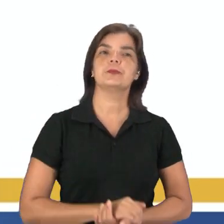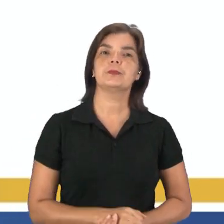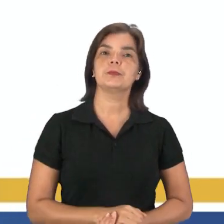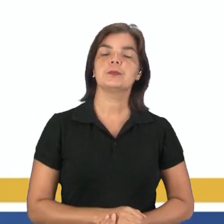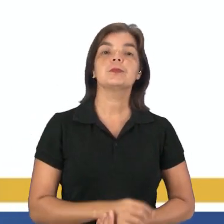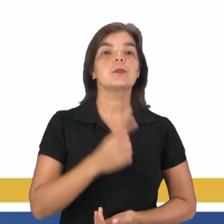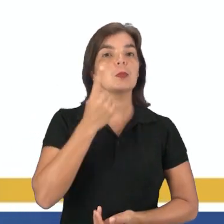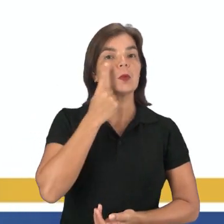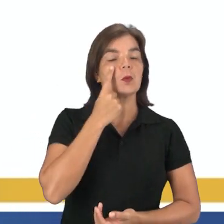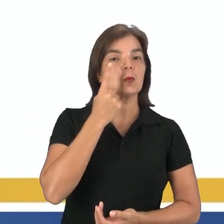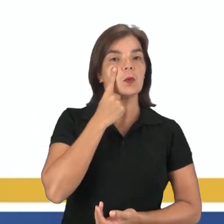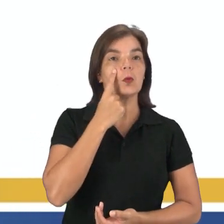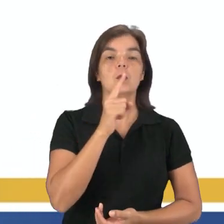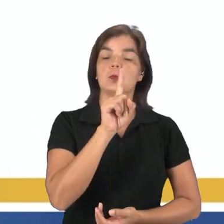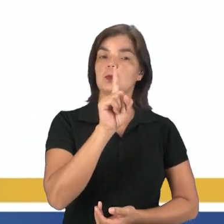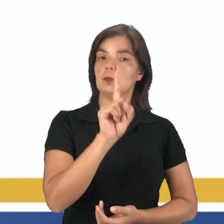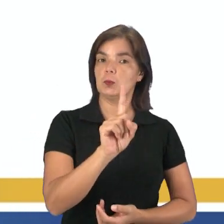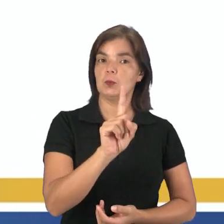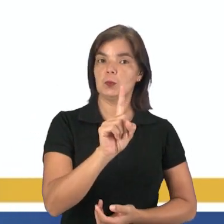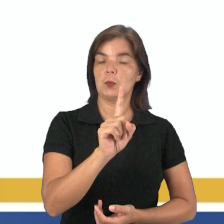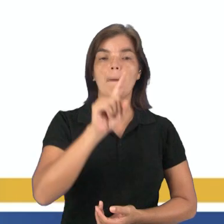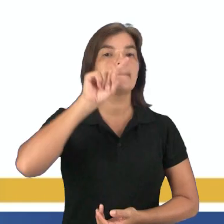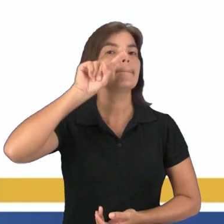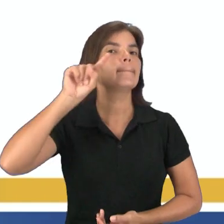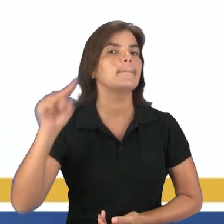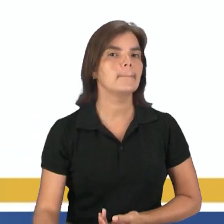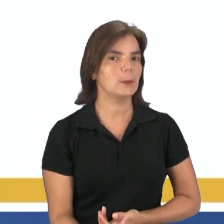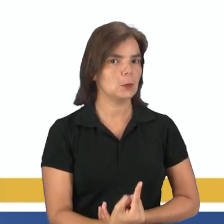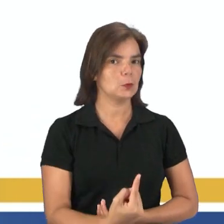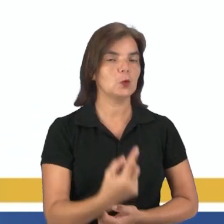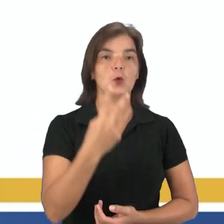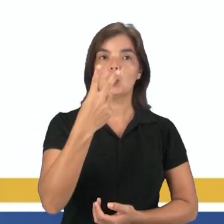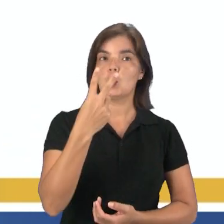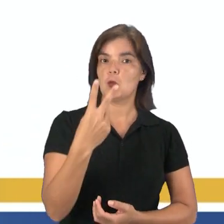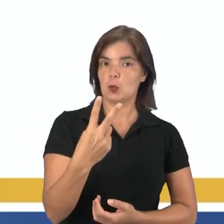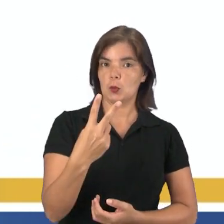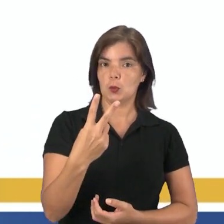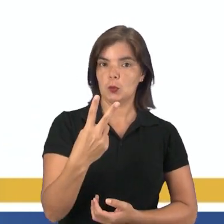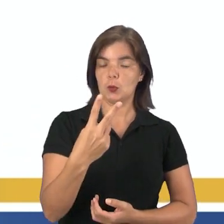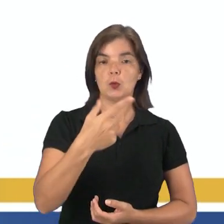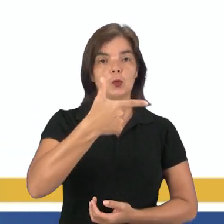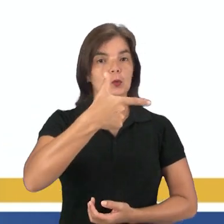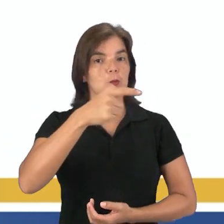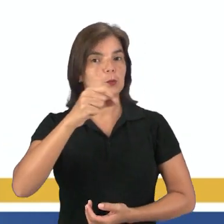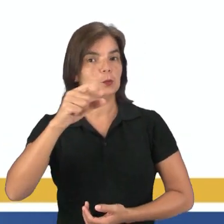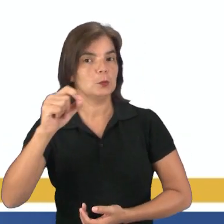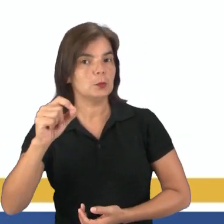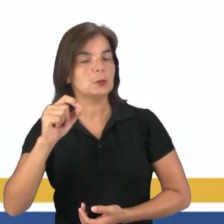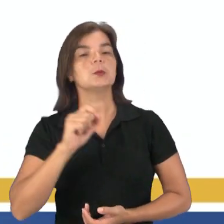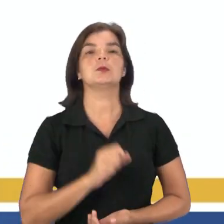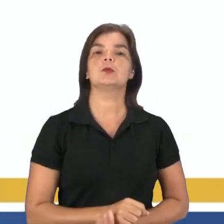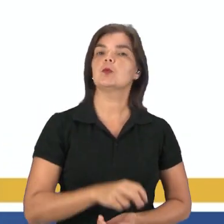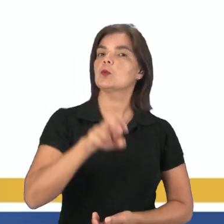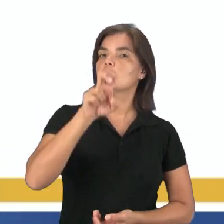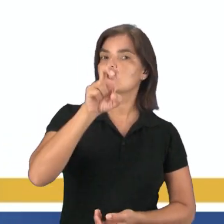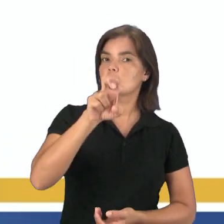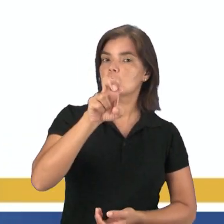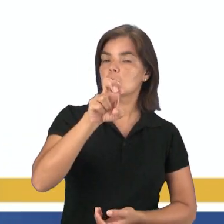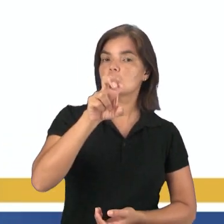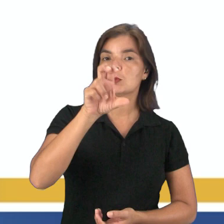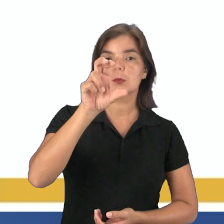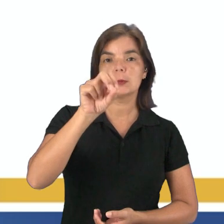1257. Veja que o 1, ele vale 1000. O 2, ele está valendo 200. O